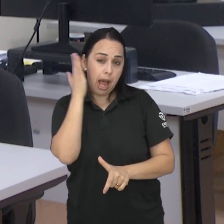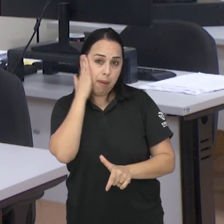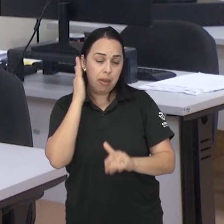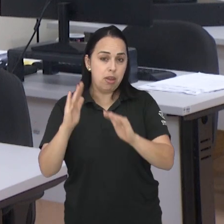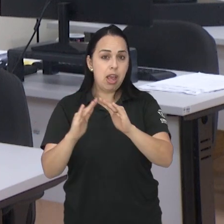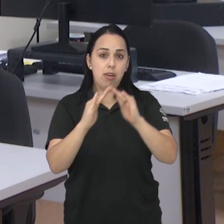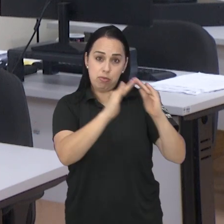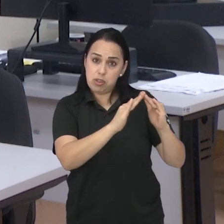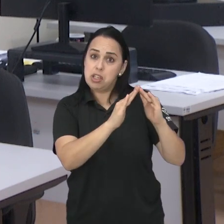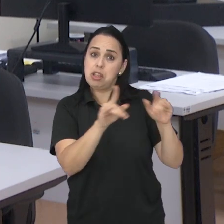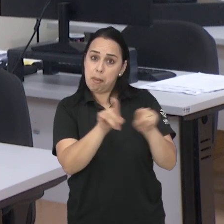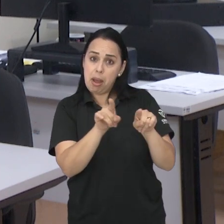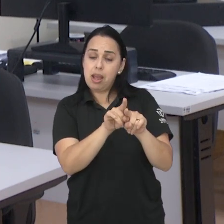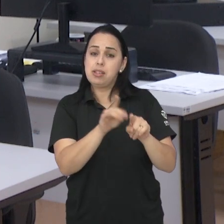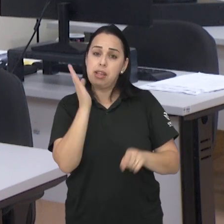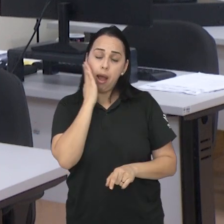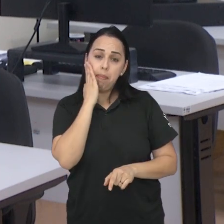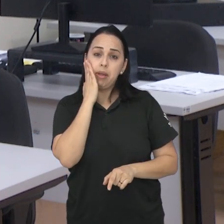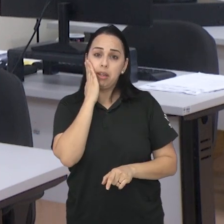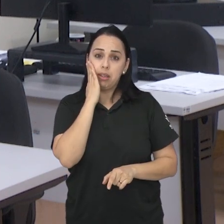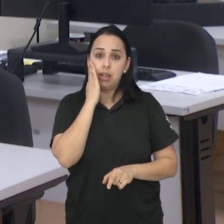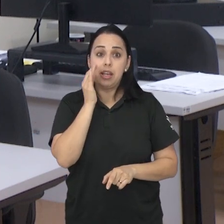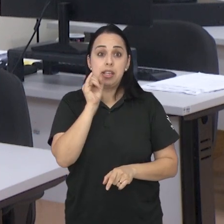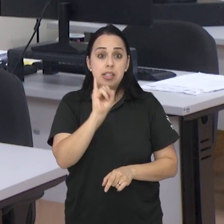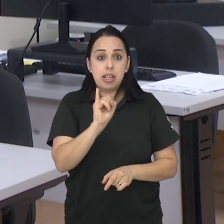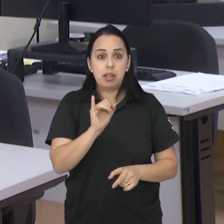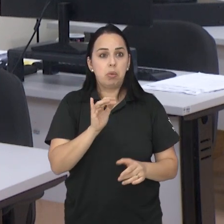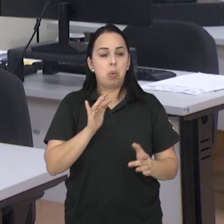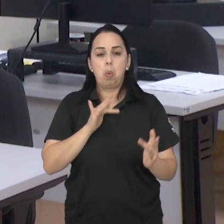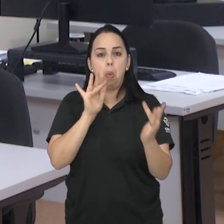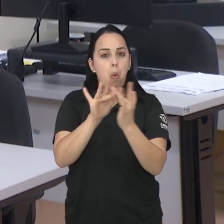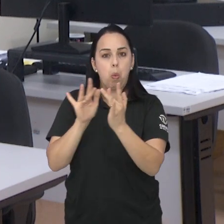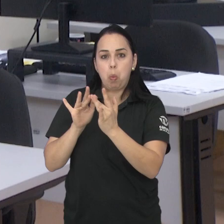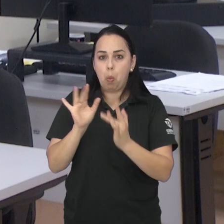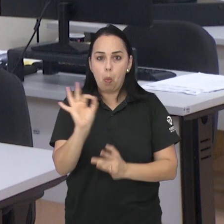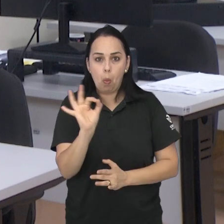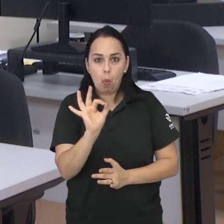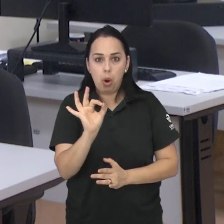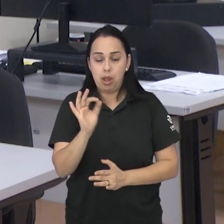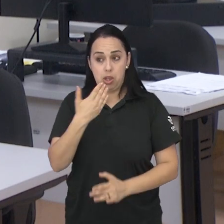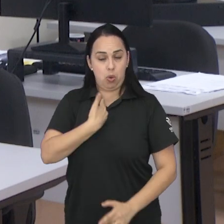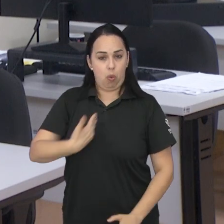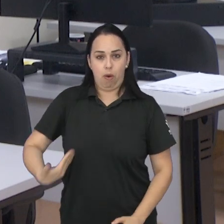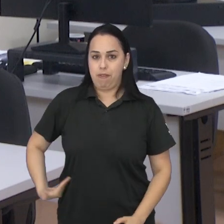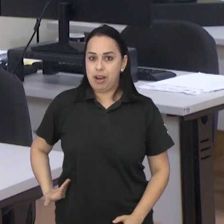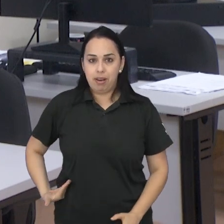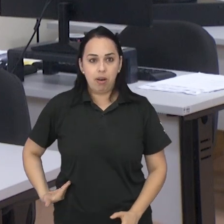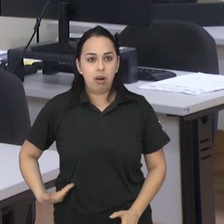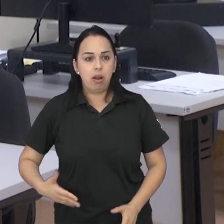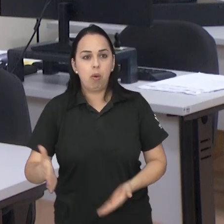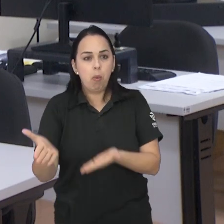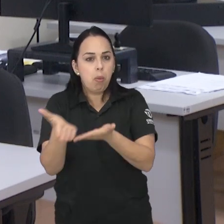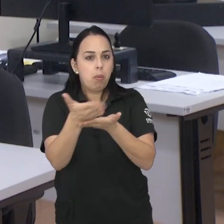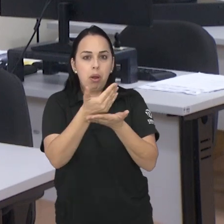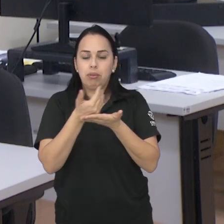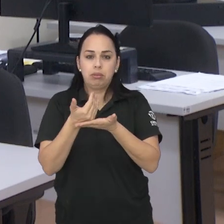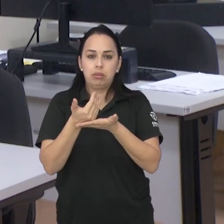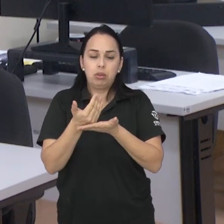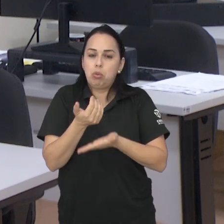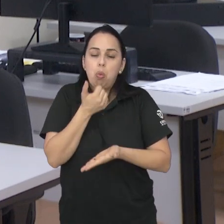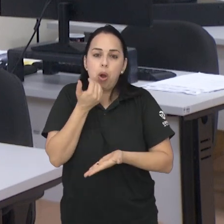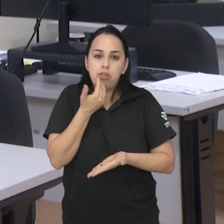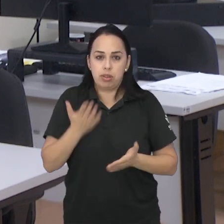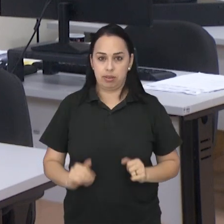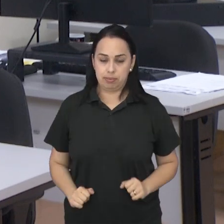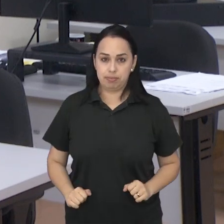que só você e seus vizinhos conhecem. Se a população não tiver um meio de falar e o governo não se dispor a ouvir, nada